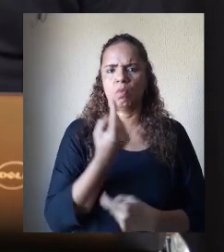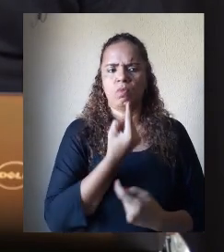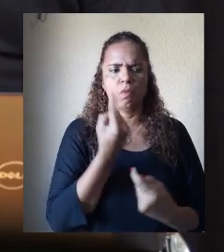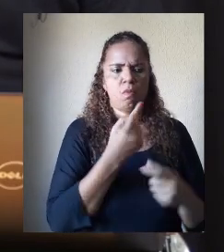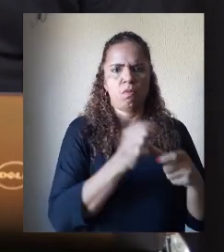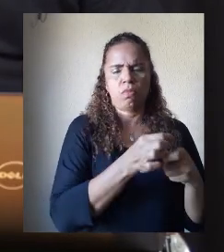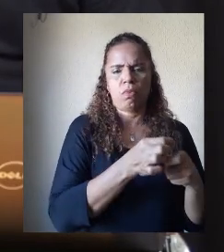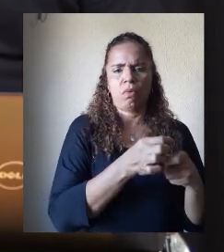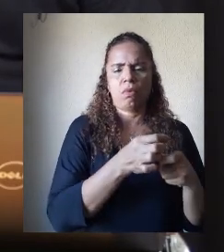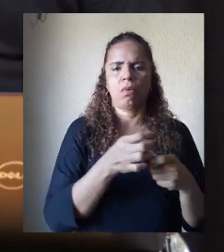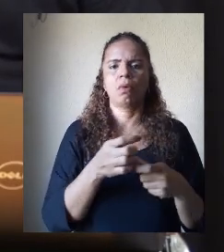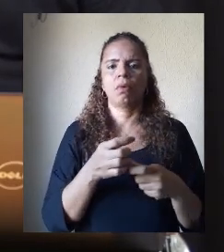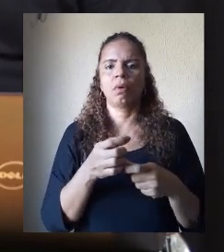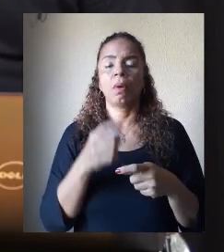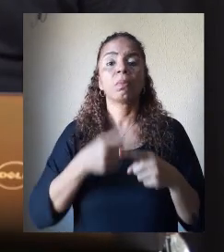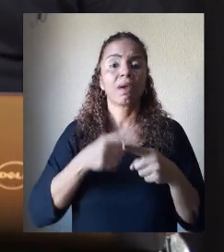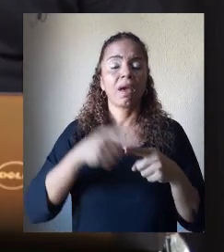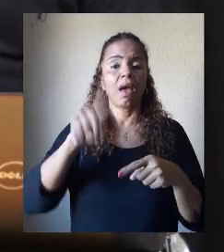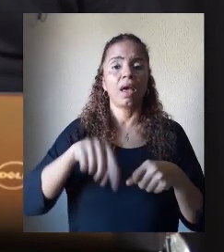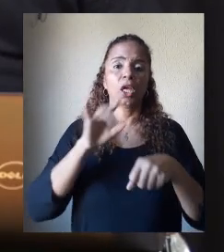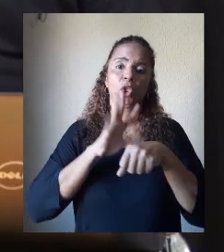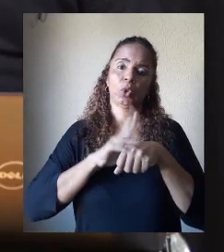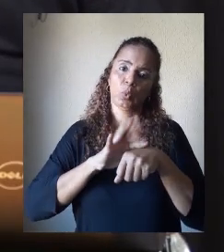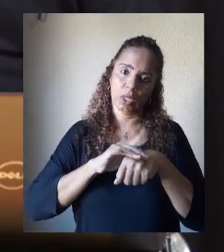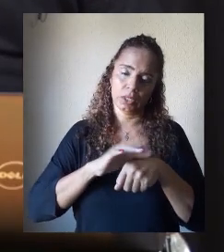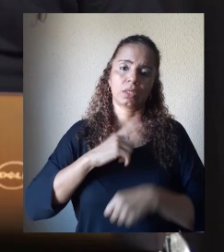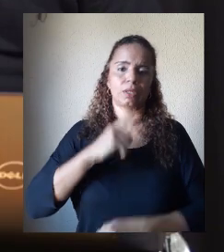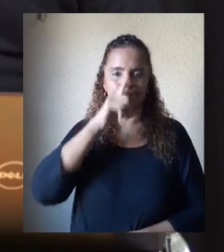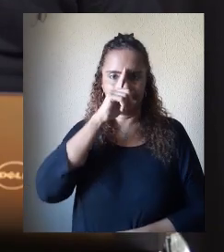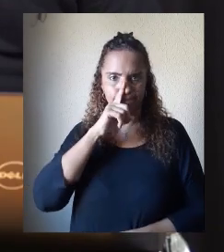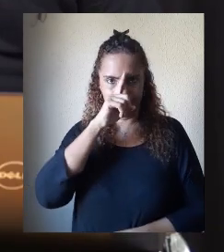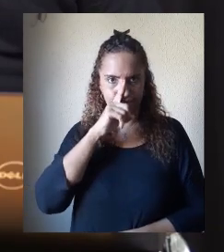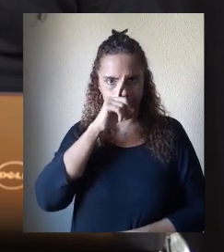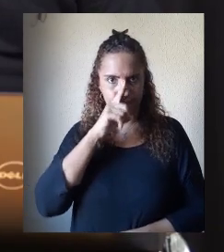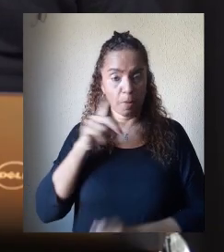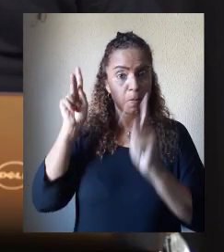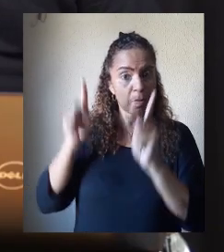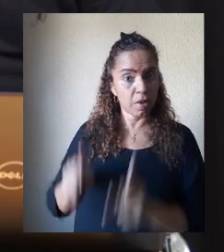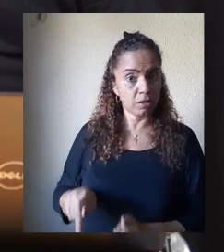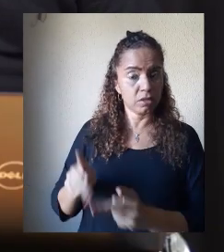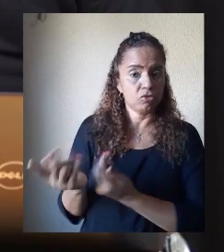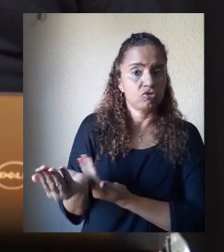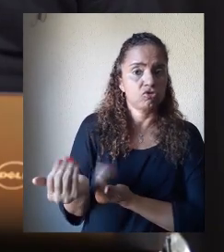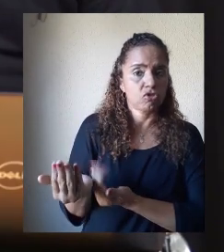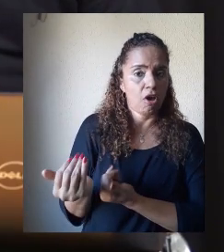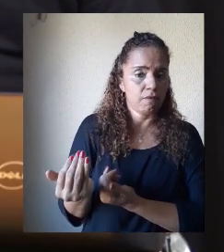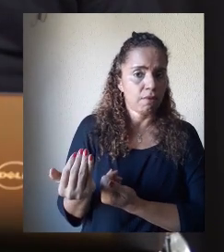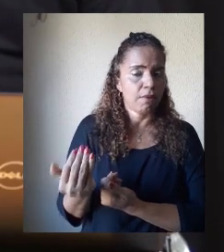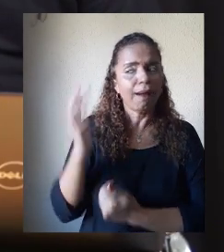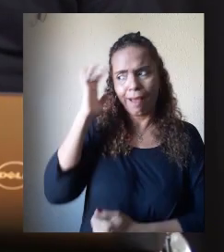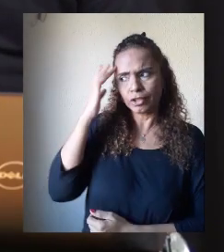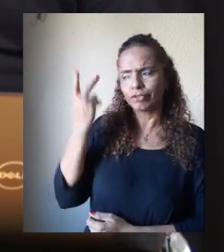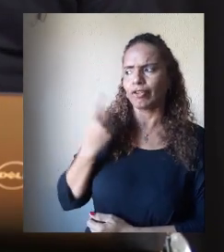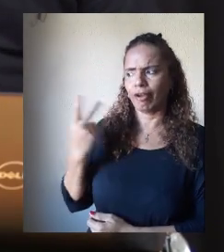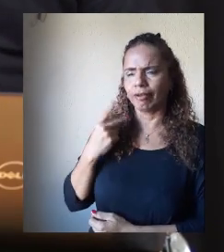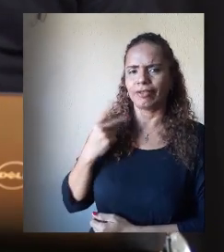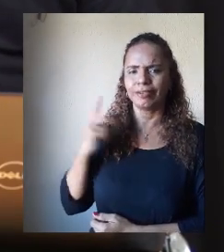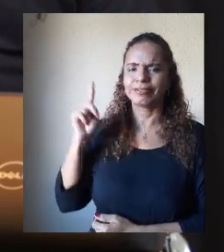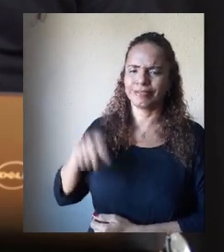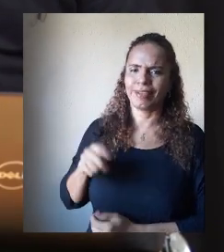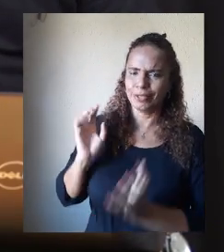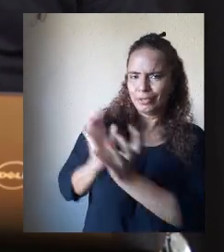que que traz um risco pelo menos para a população jovem, acho que nós dois nos enquadramos,